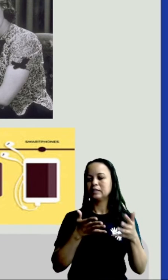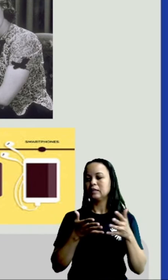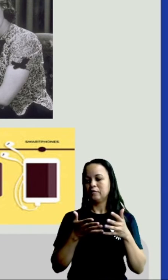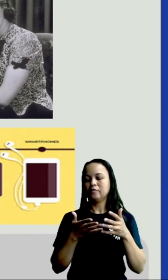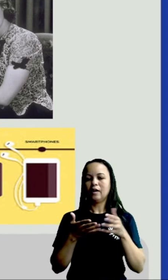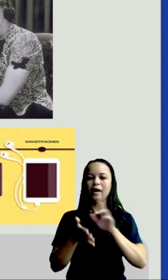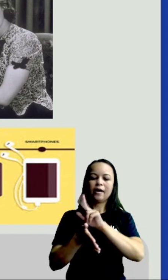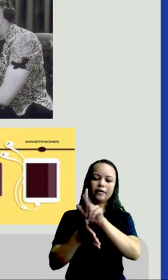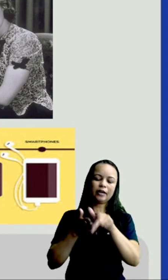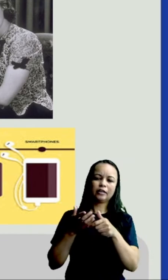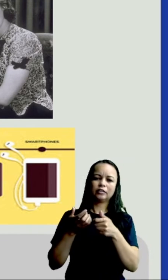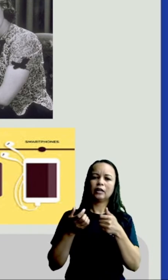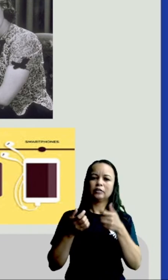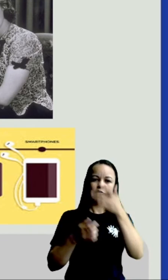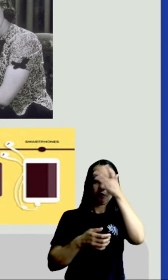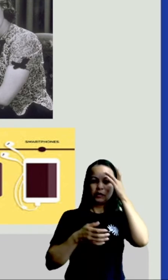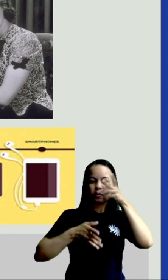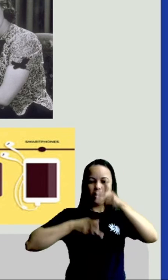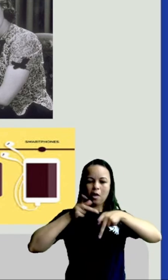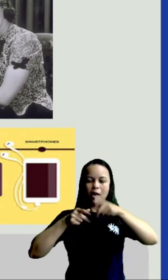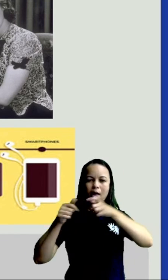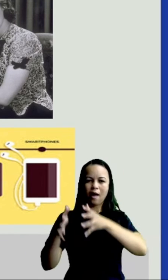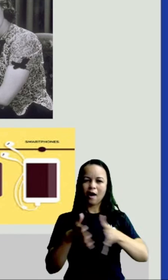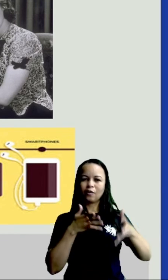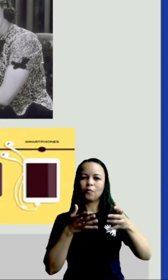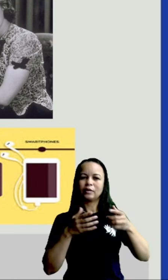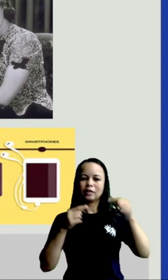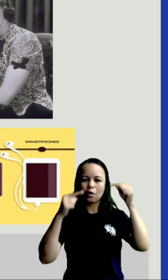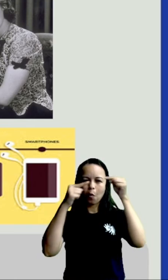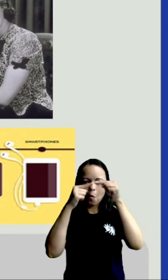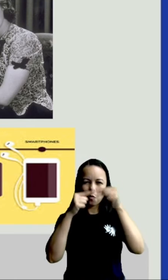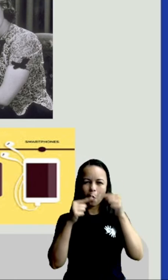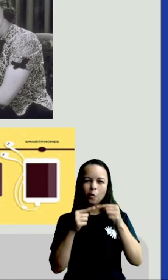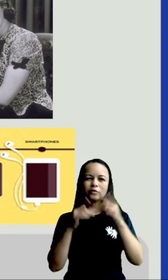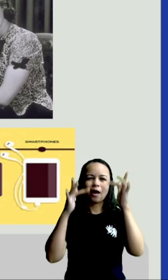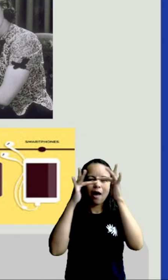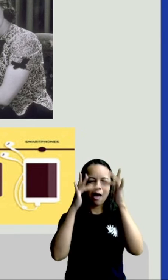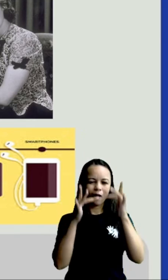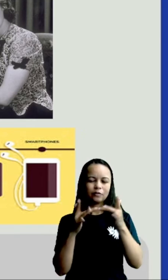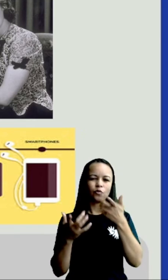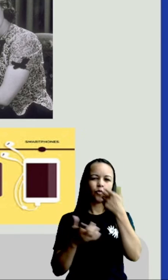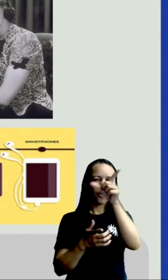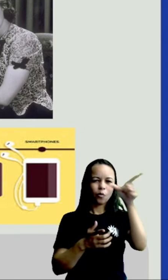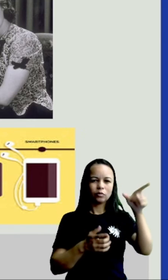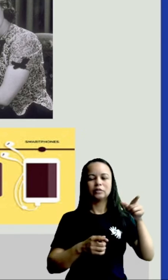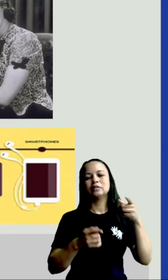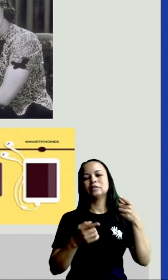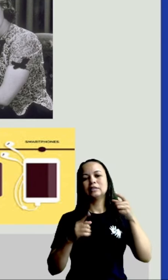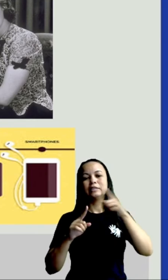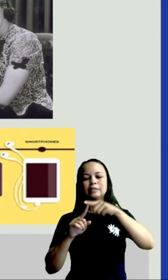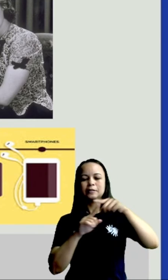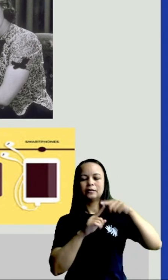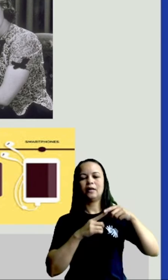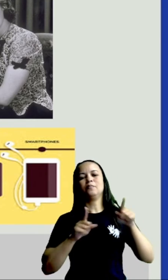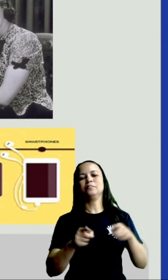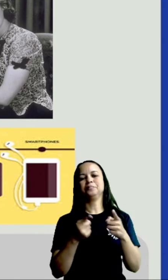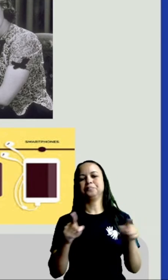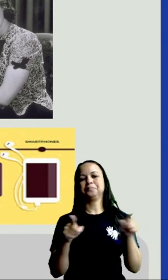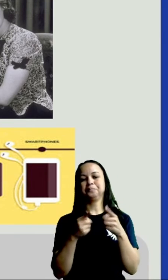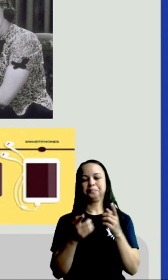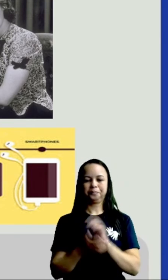variadas o Público começa a ter contato com outros tipos de músicas exatamente ver só